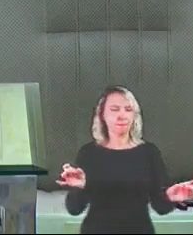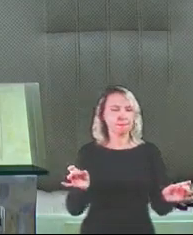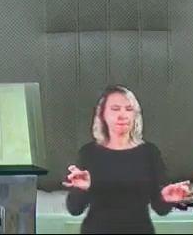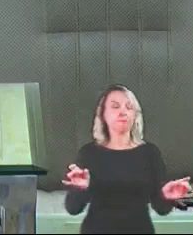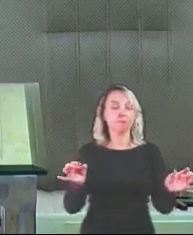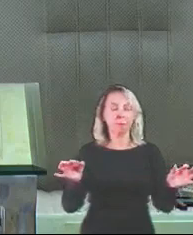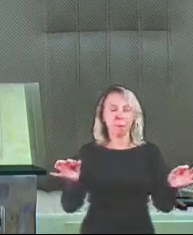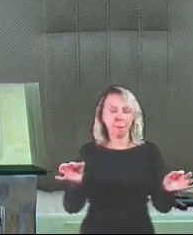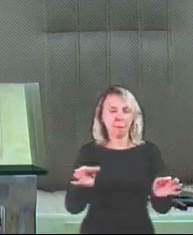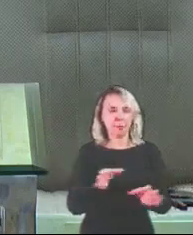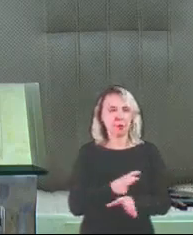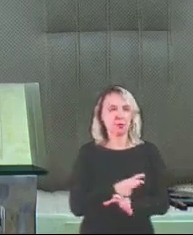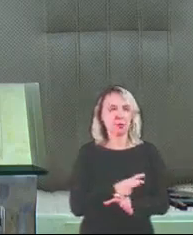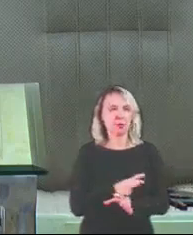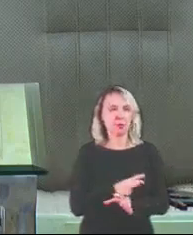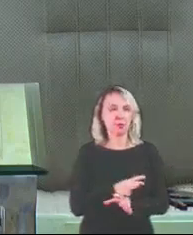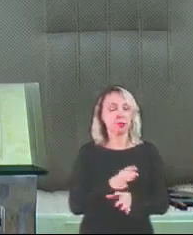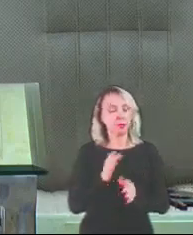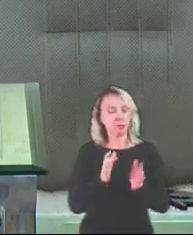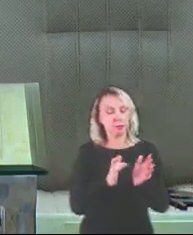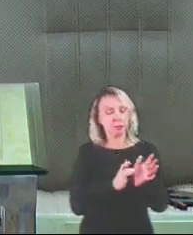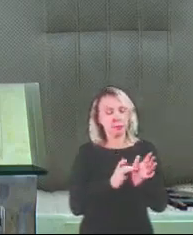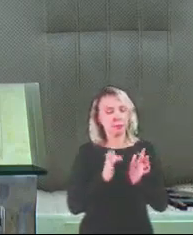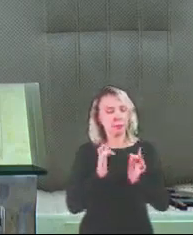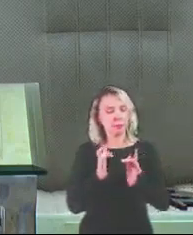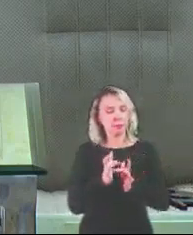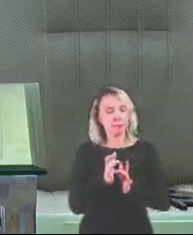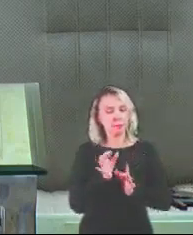Jesus está preparando os seus.